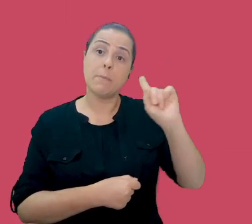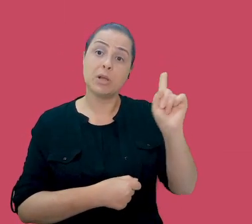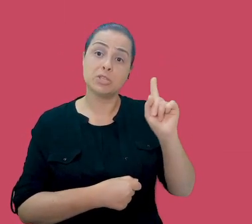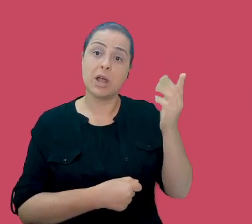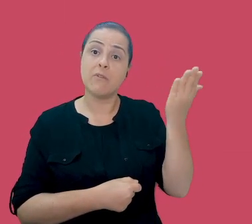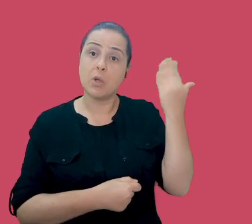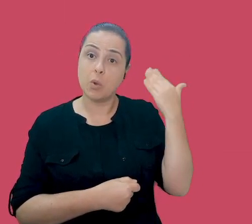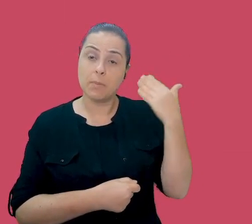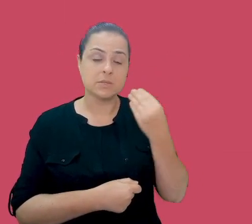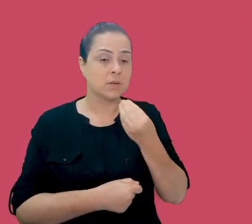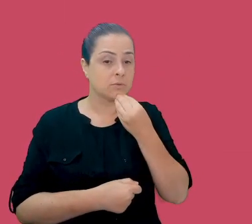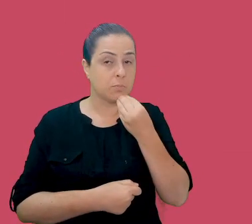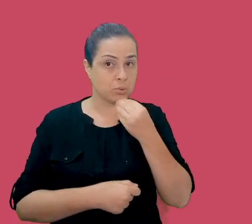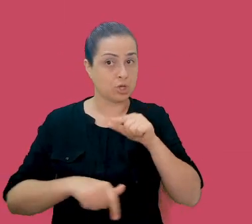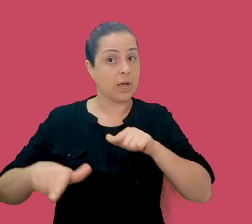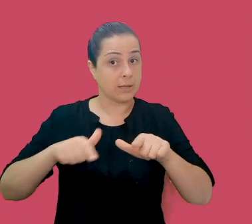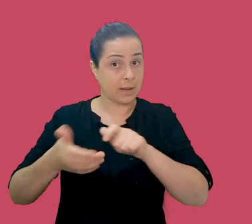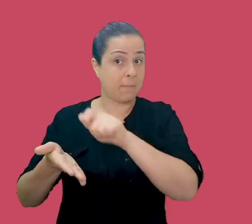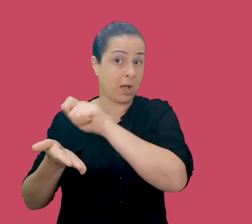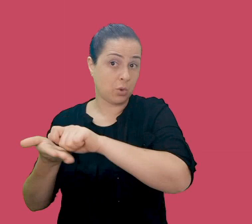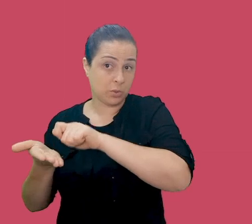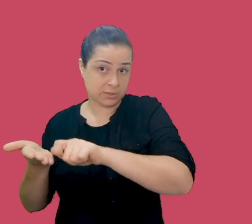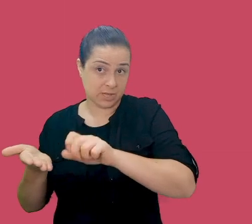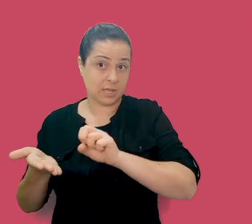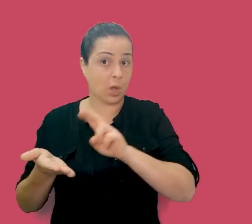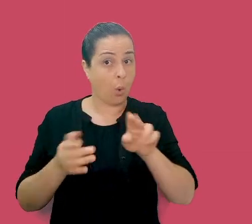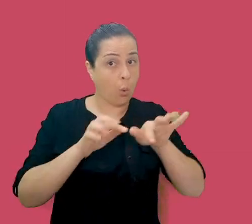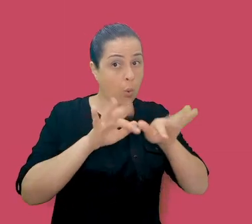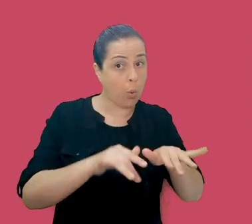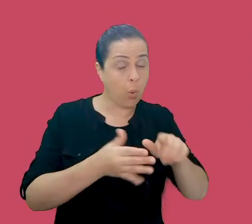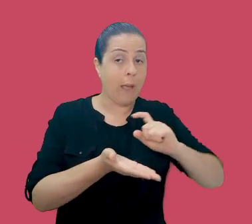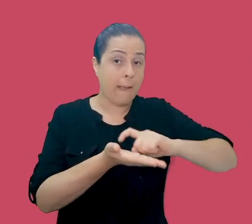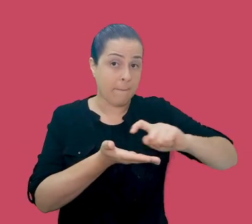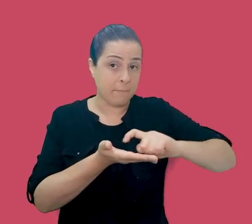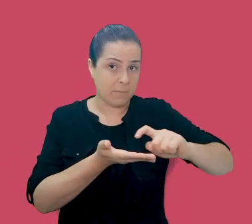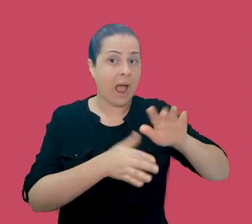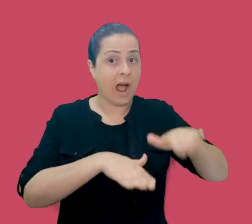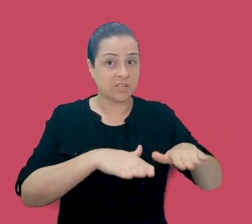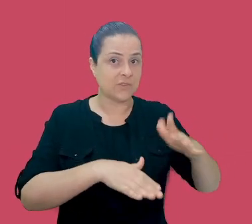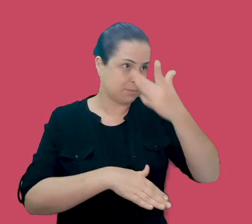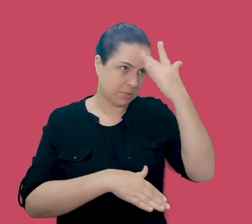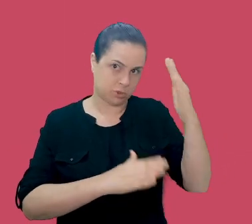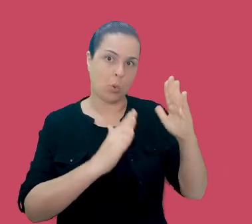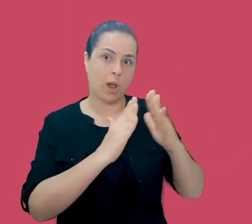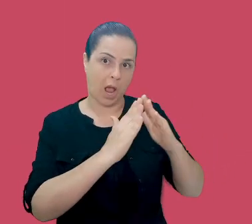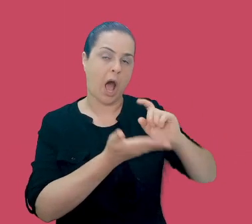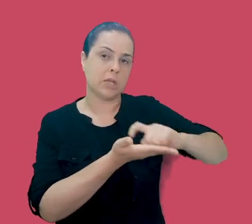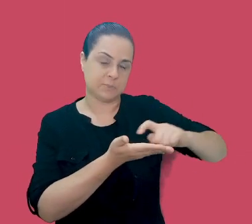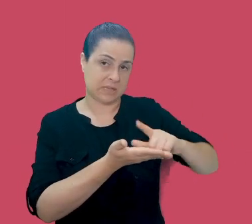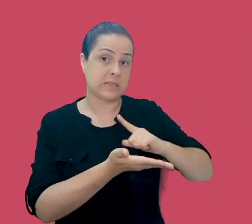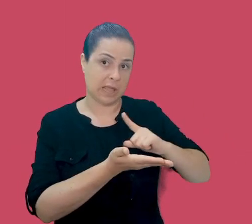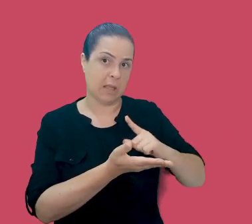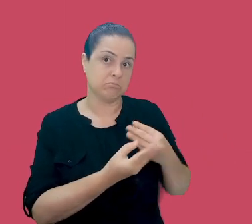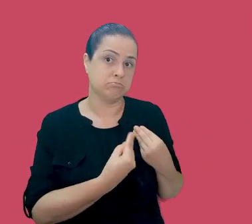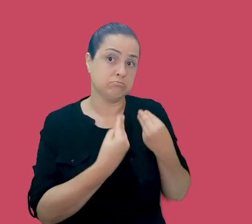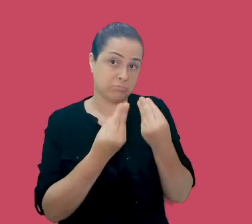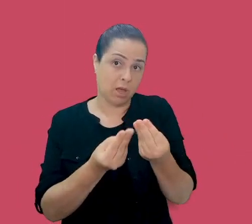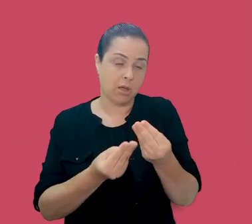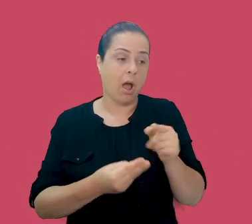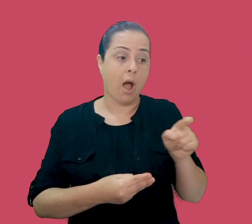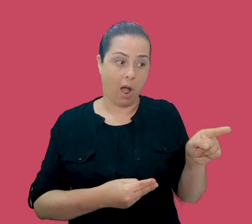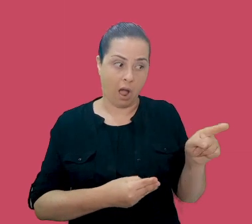época você podia entregar ou trabalho escrito ou trabalho impresso. Se eu tivesse impressora em casa, legal. E eu lembro que na época essa pessoa da minha sala